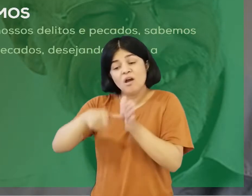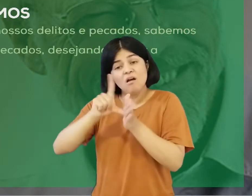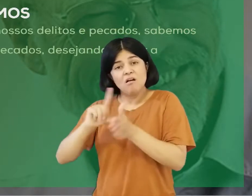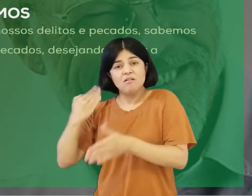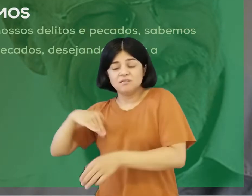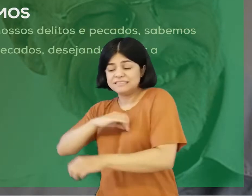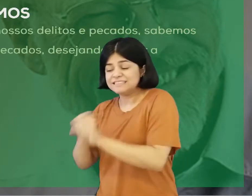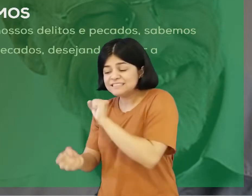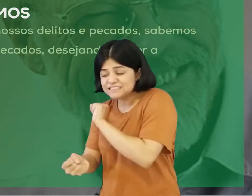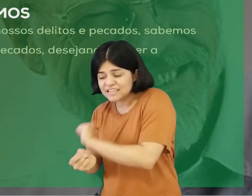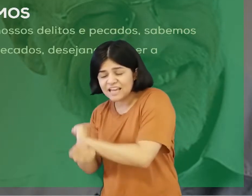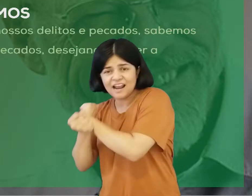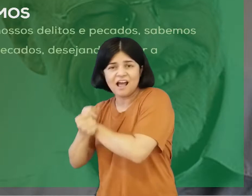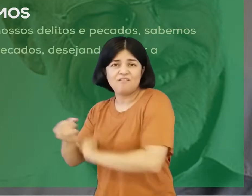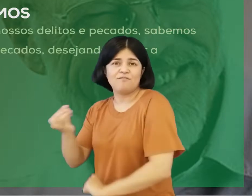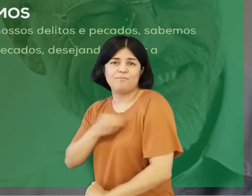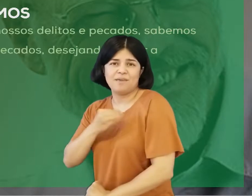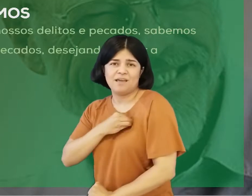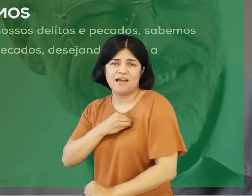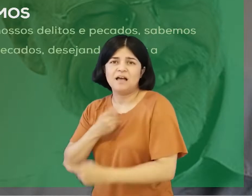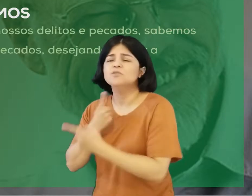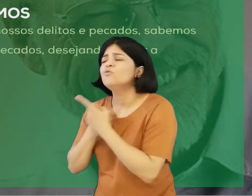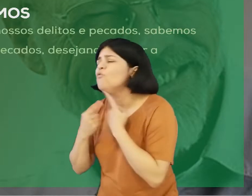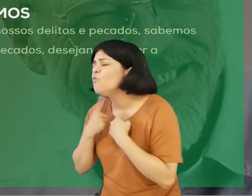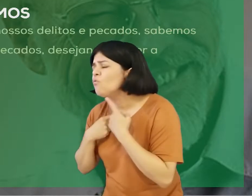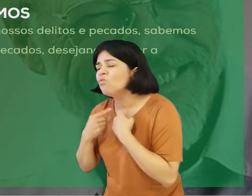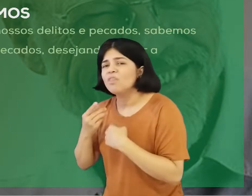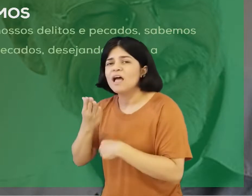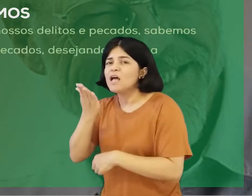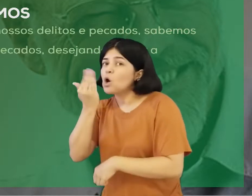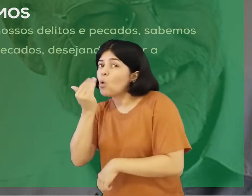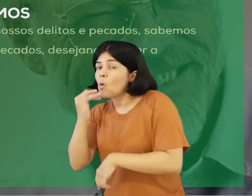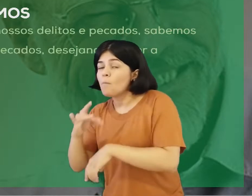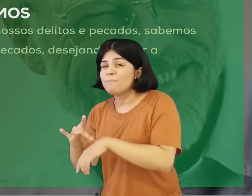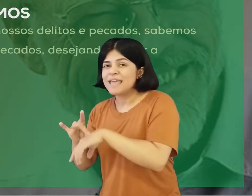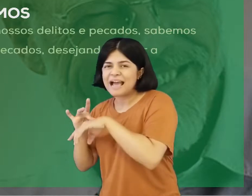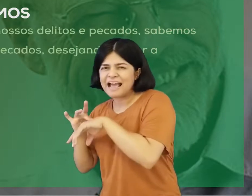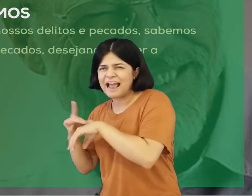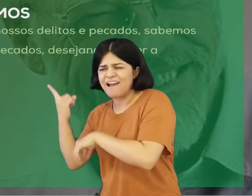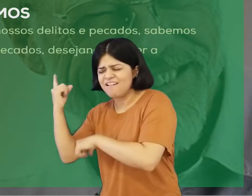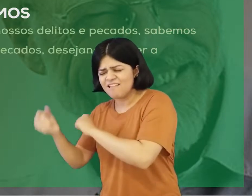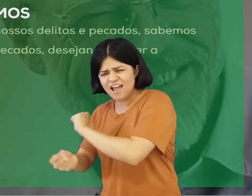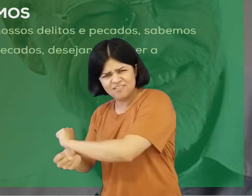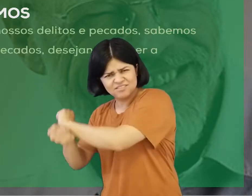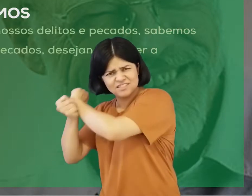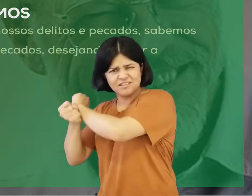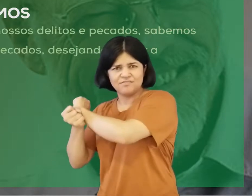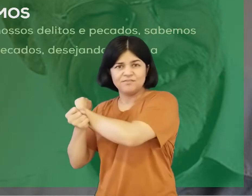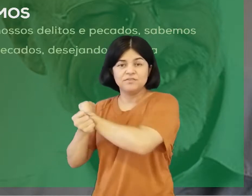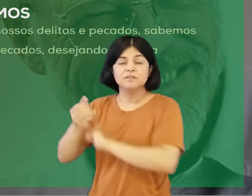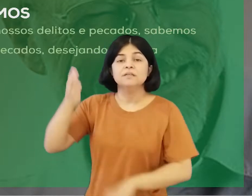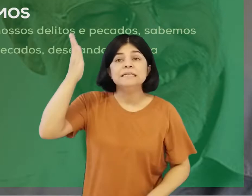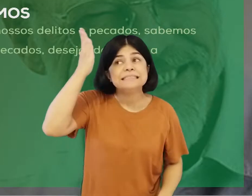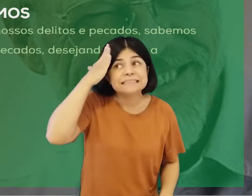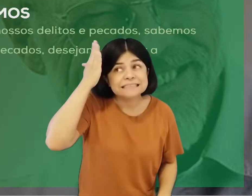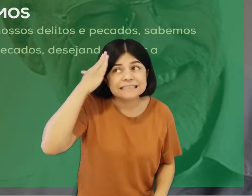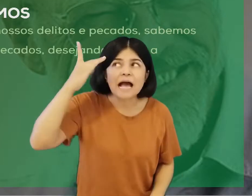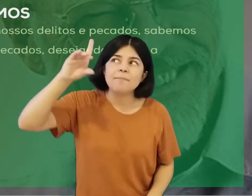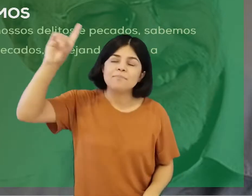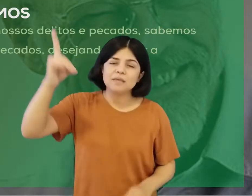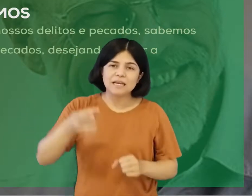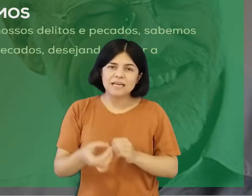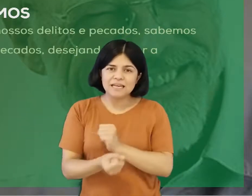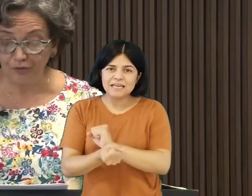pecados, desejando comer a comida da escravidão. Sabemos que foi Deus quem nos libertou